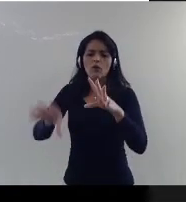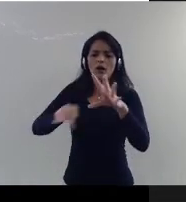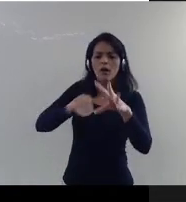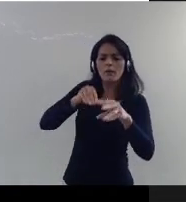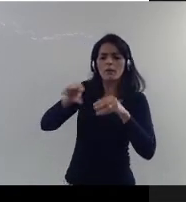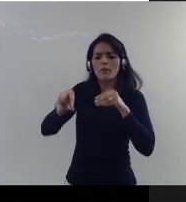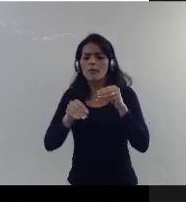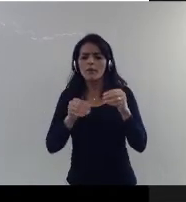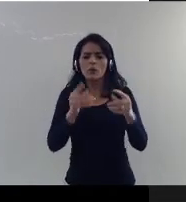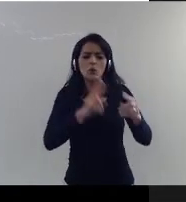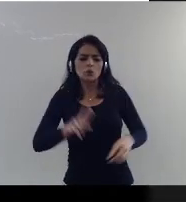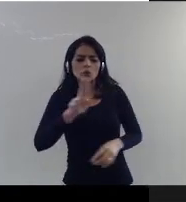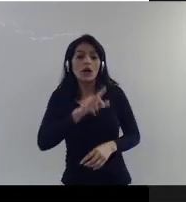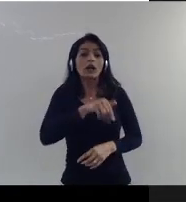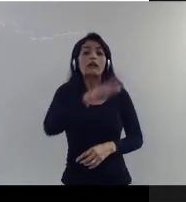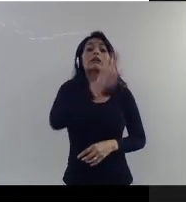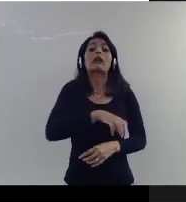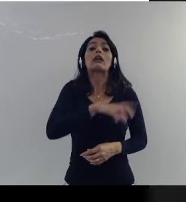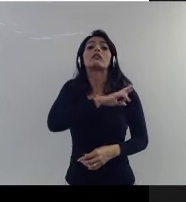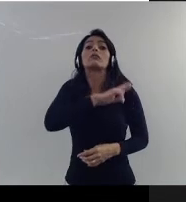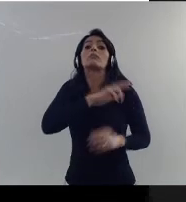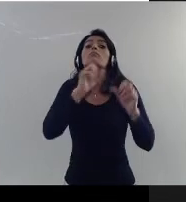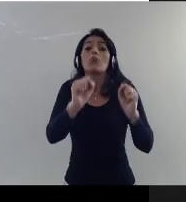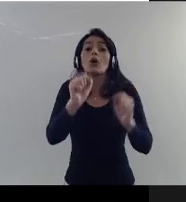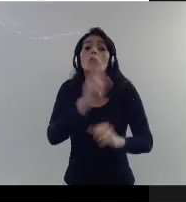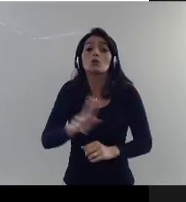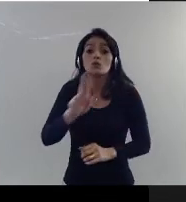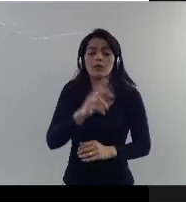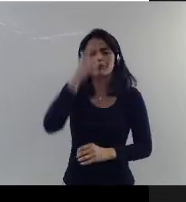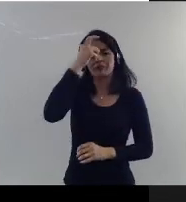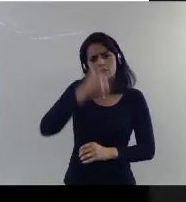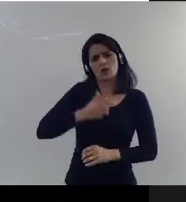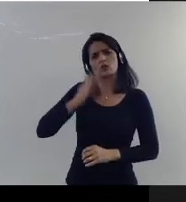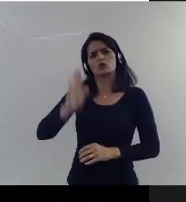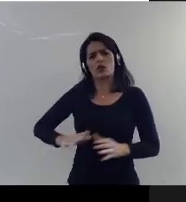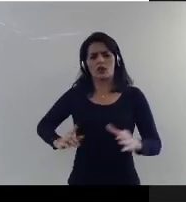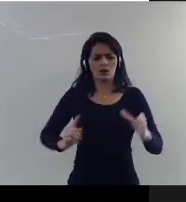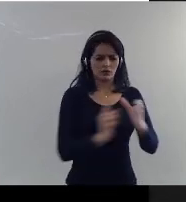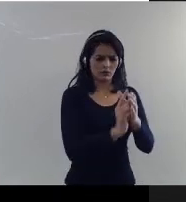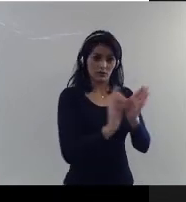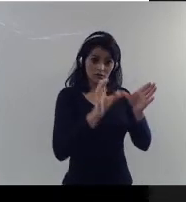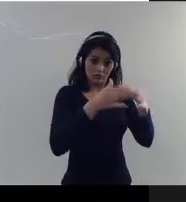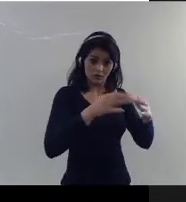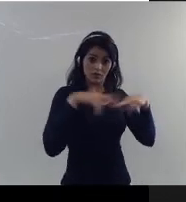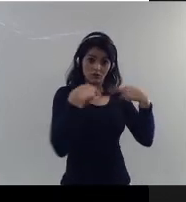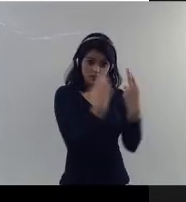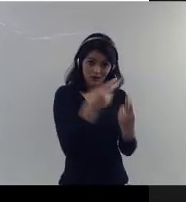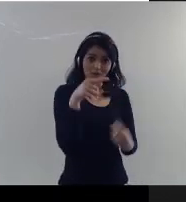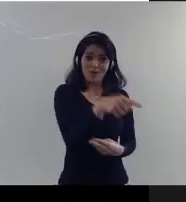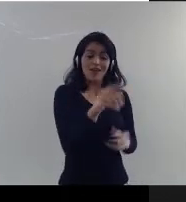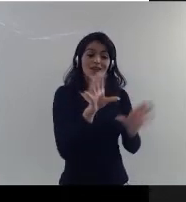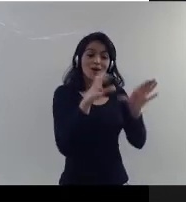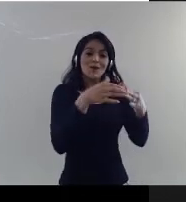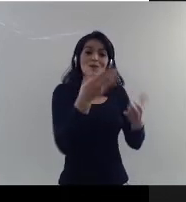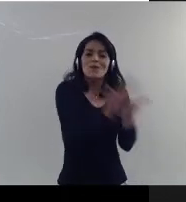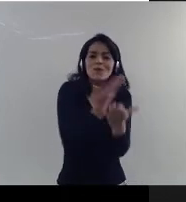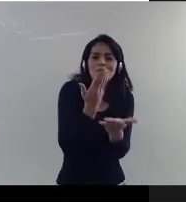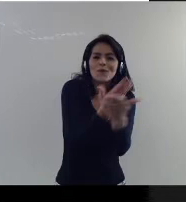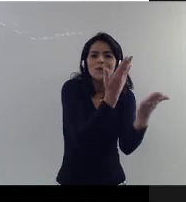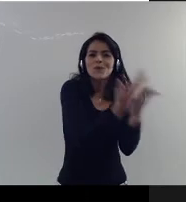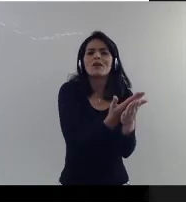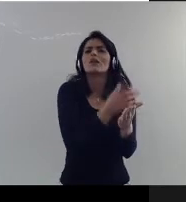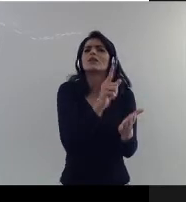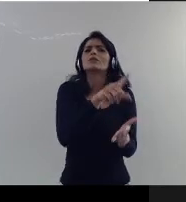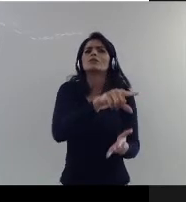quem, como. Tive a oportunidade de participar lá de uma reunião, né, desse grupo de estudos, e também esse grupo de estudos definiu fazer